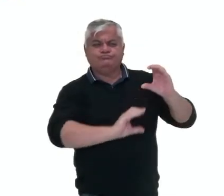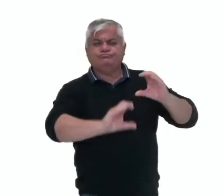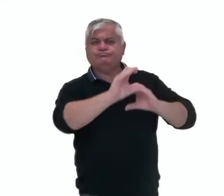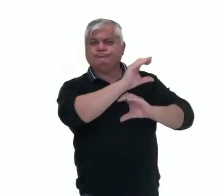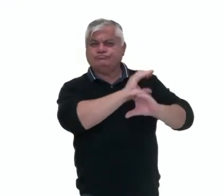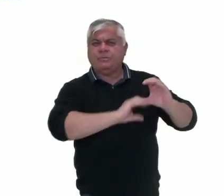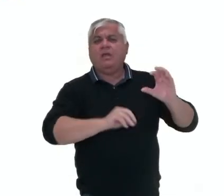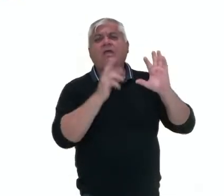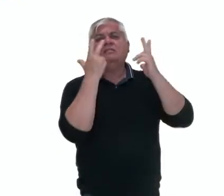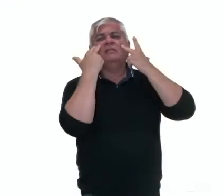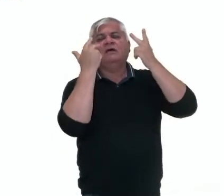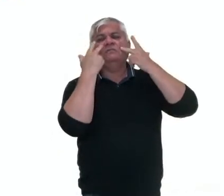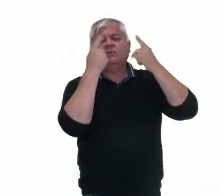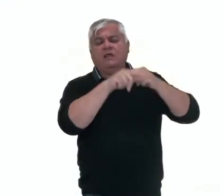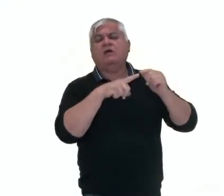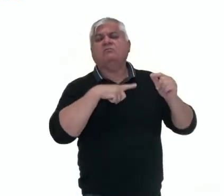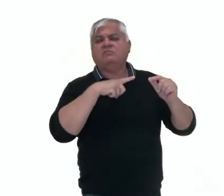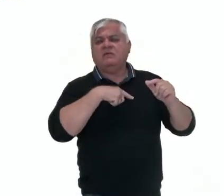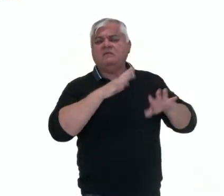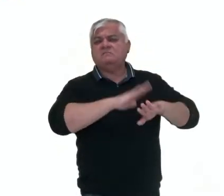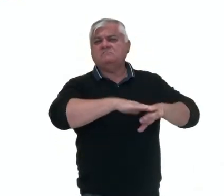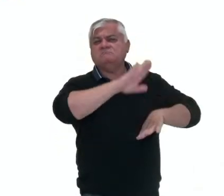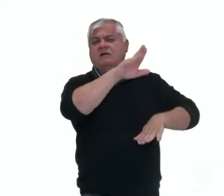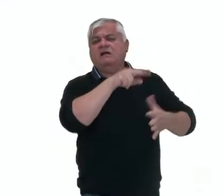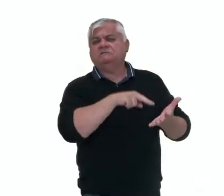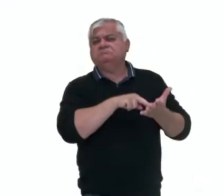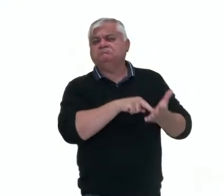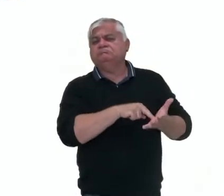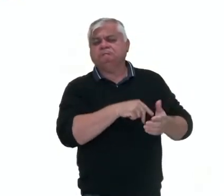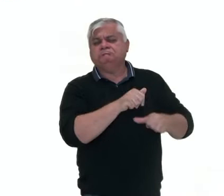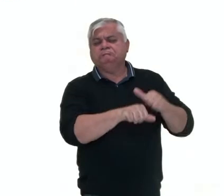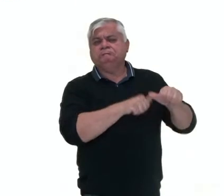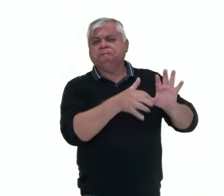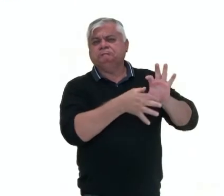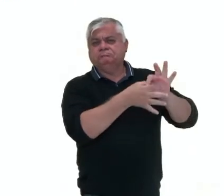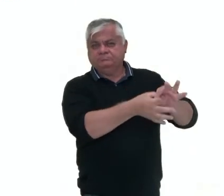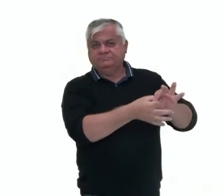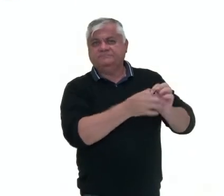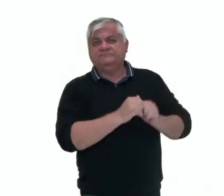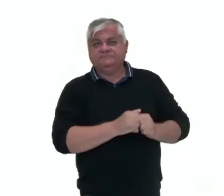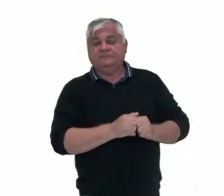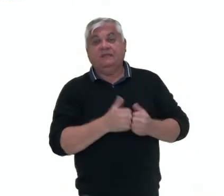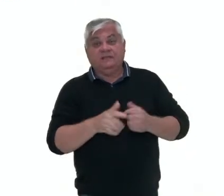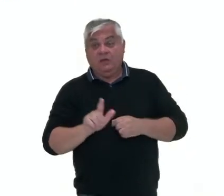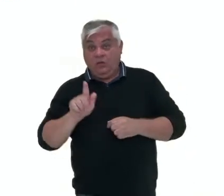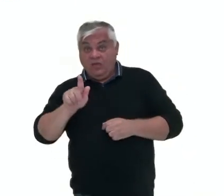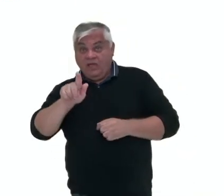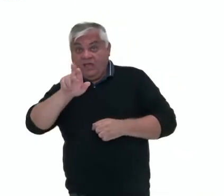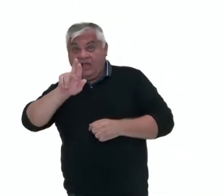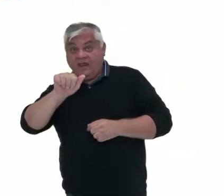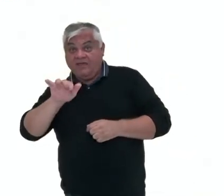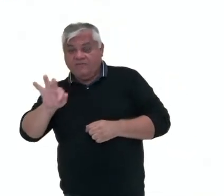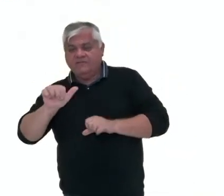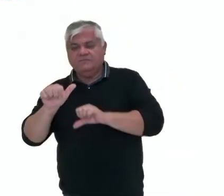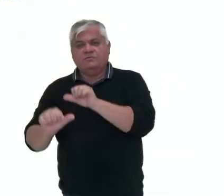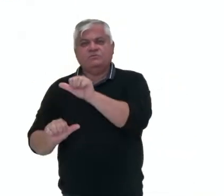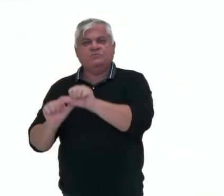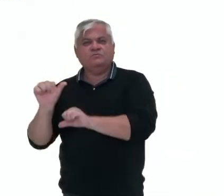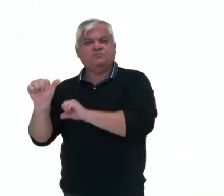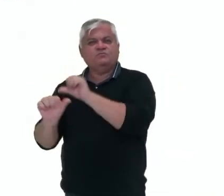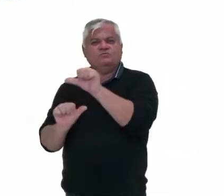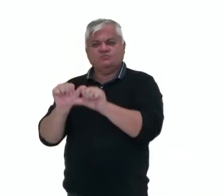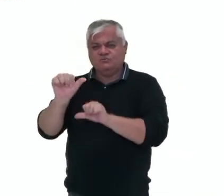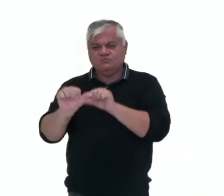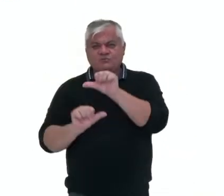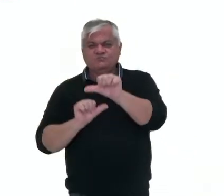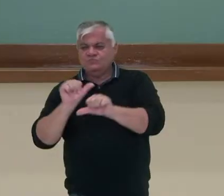nessas condições maior estabilidade do que a forma de diamante. E aí, então, o grafite sendo mais estável, né, a gente vai ter